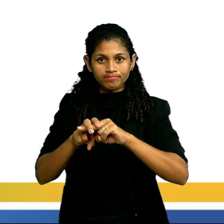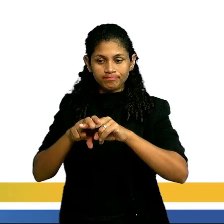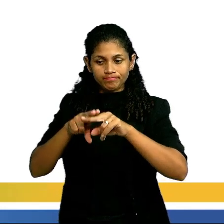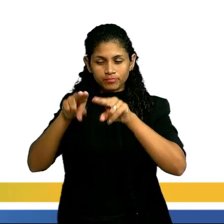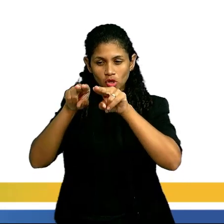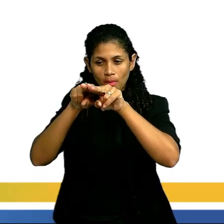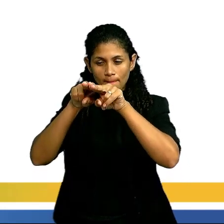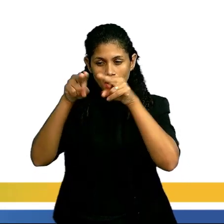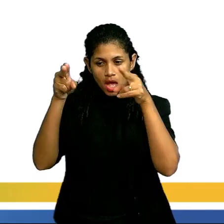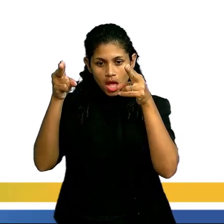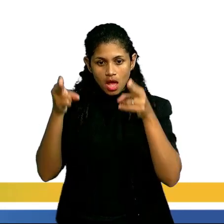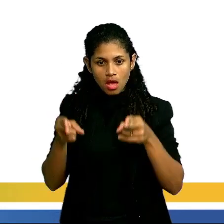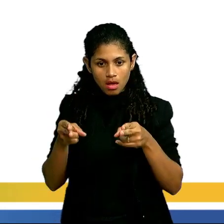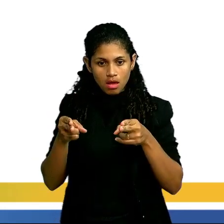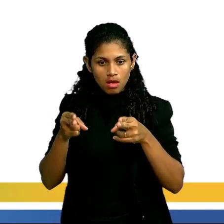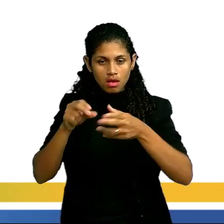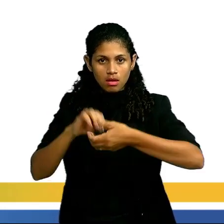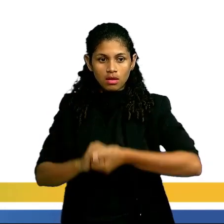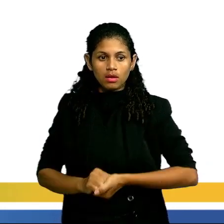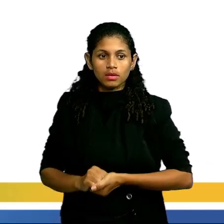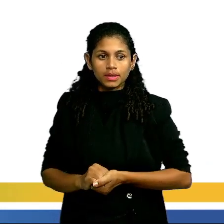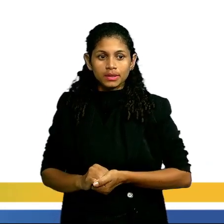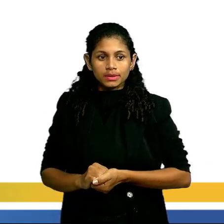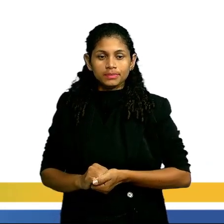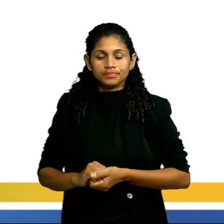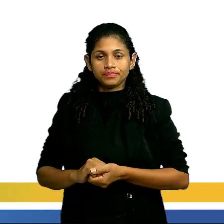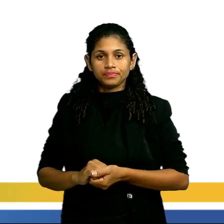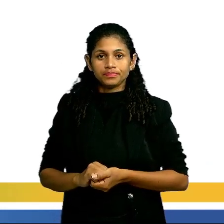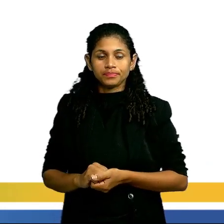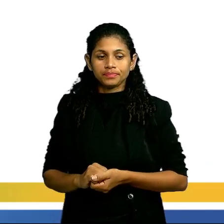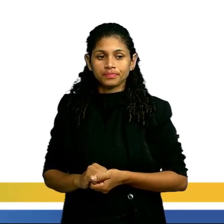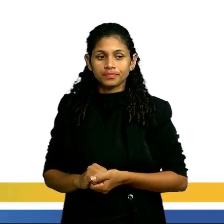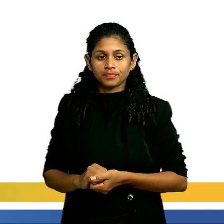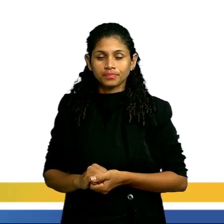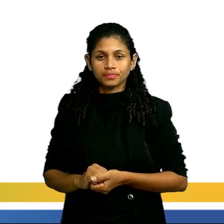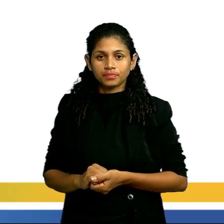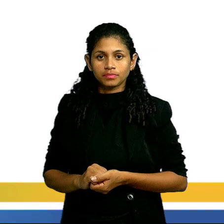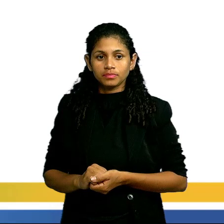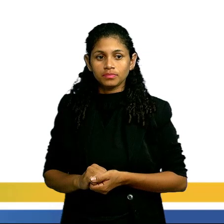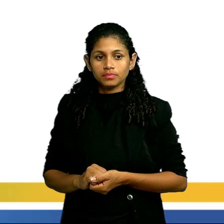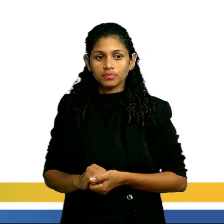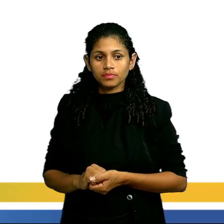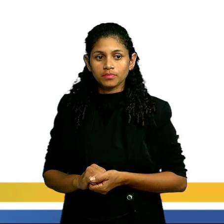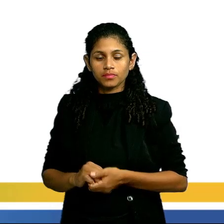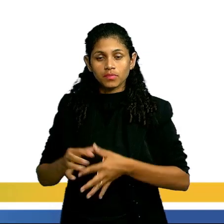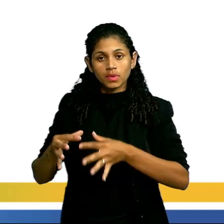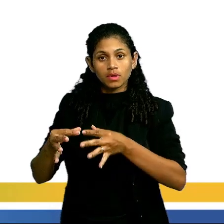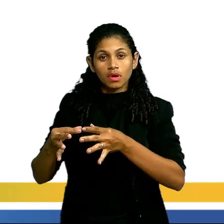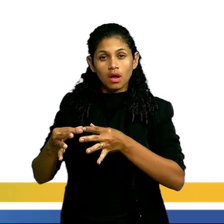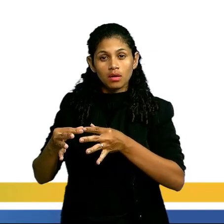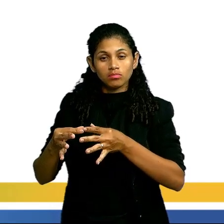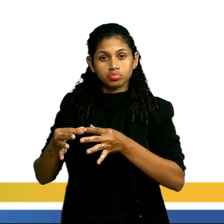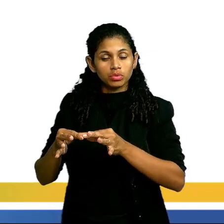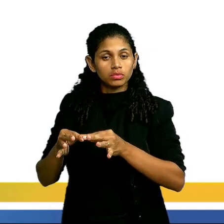Olha aí, nós vamos falar da largura, certo? Então, para a gente fazer o cálculo, nós vamos ter que usar a largura